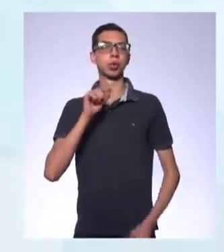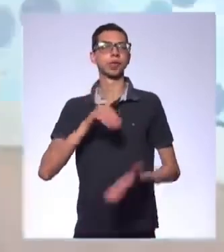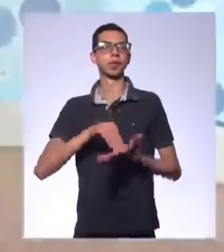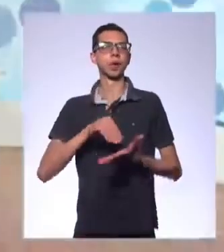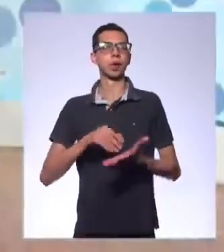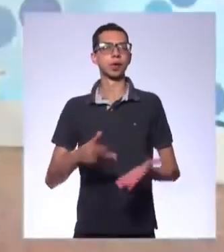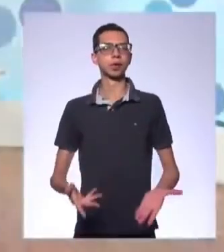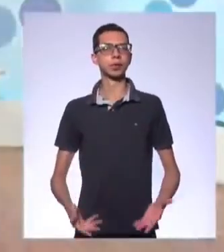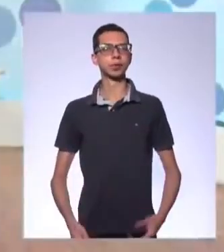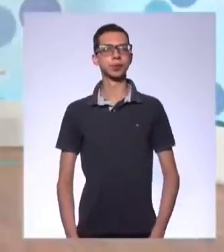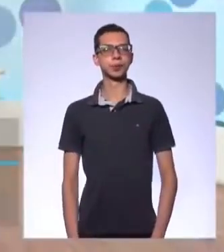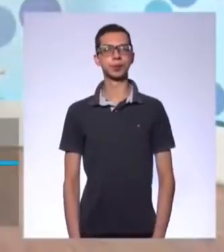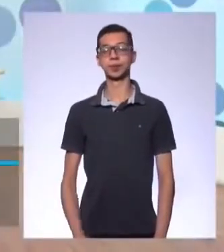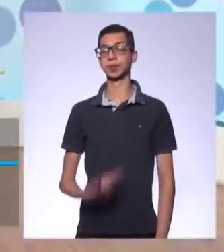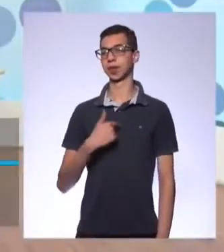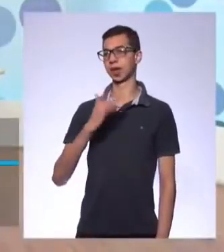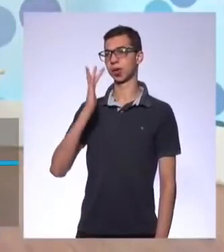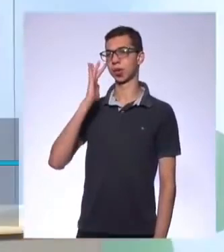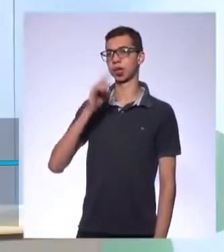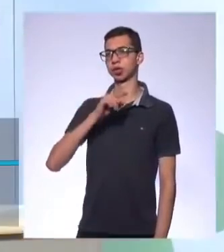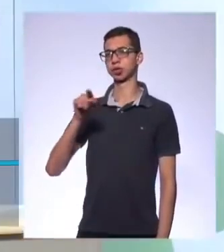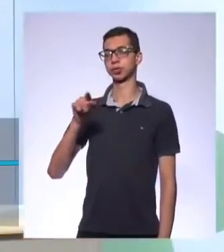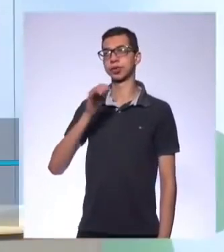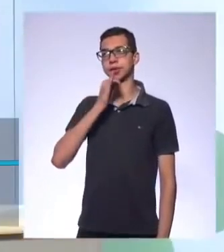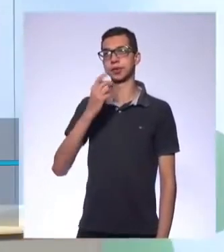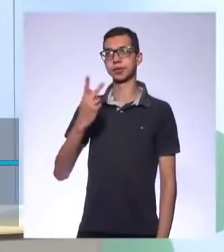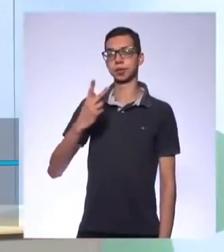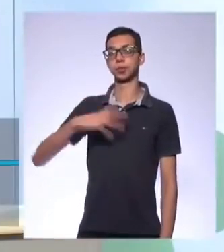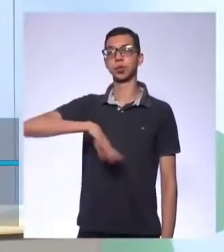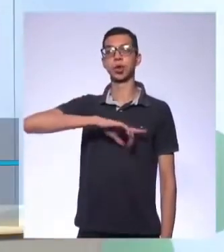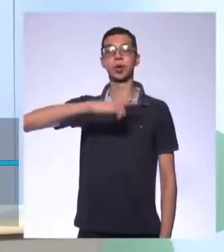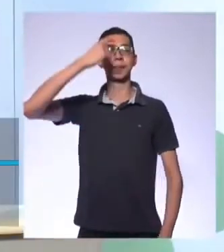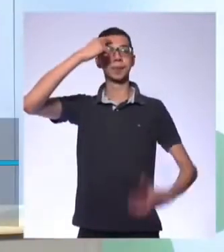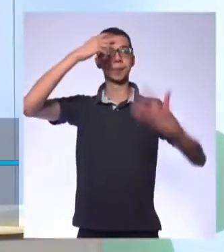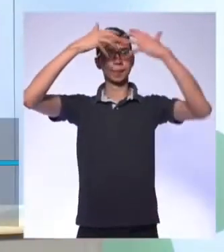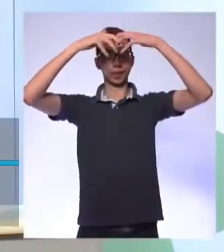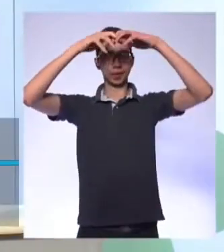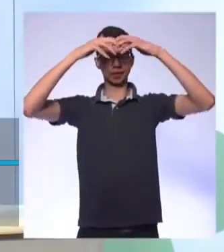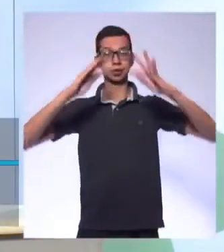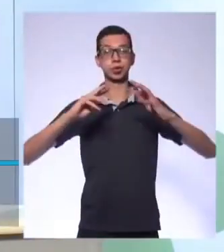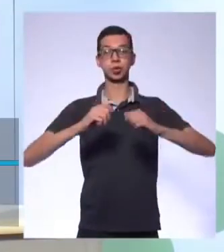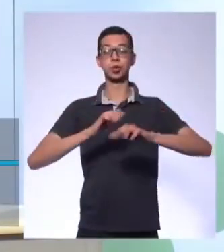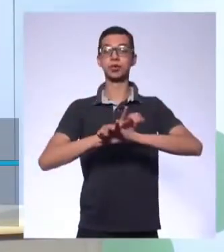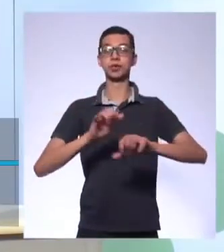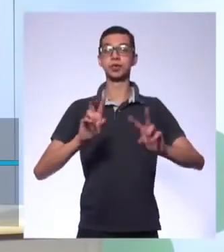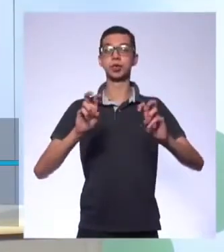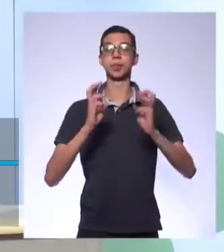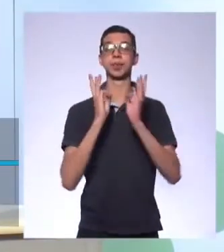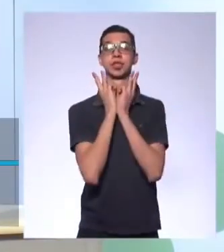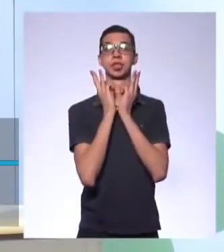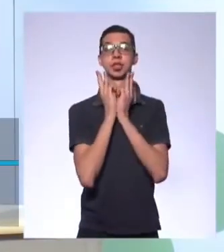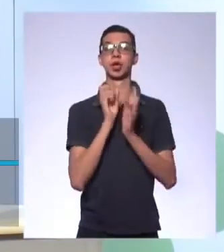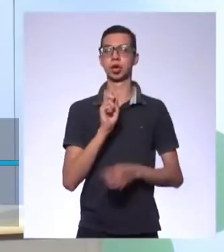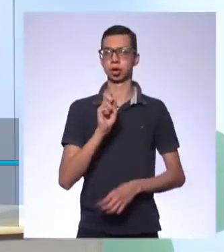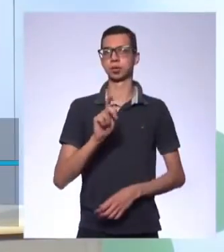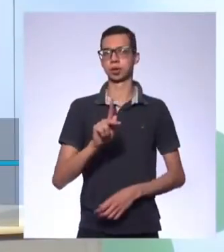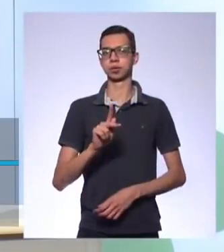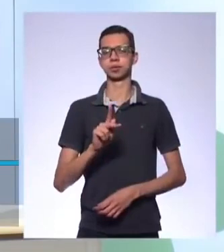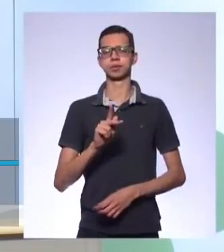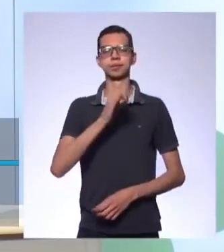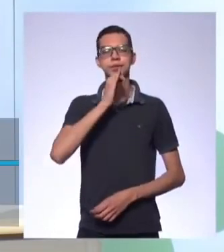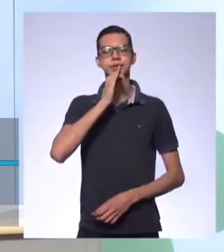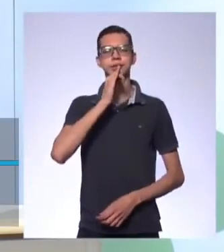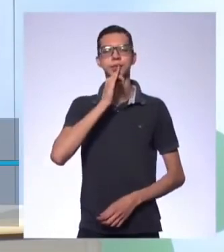aqui? Não, eu acho que a gente tem que pensar que, assim, tudo que a gente fala de Shakespeare, tudo bem, ele escreveu lá Romeu e